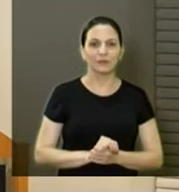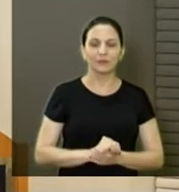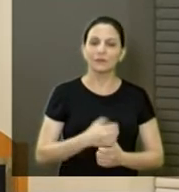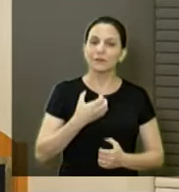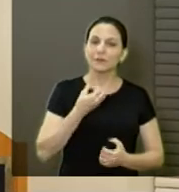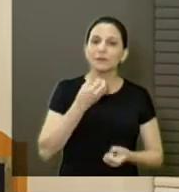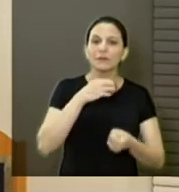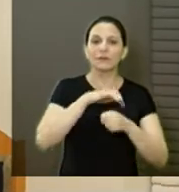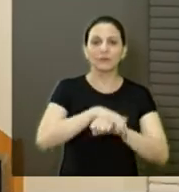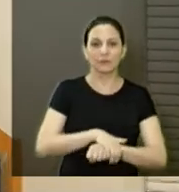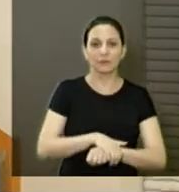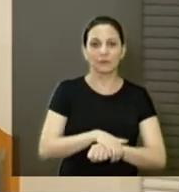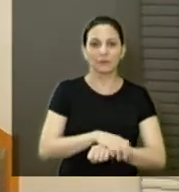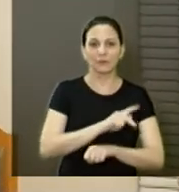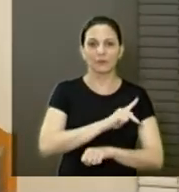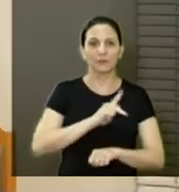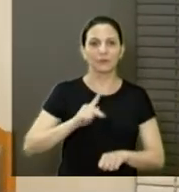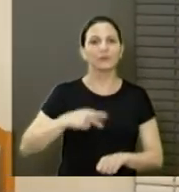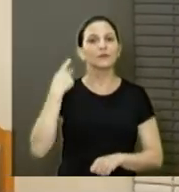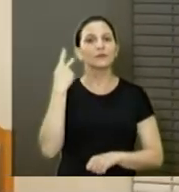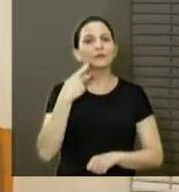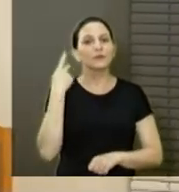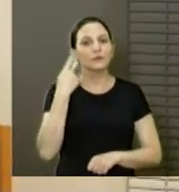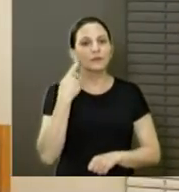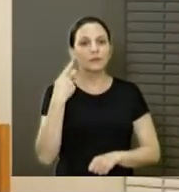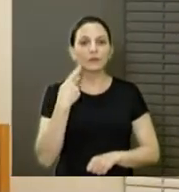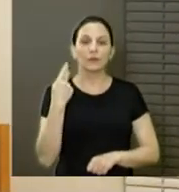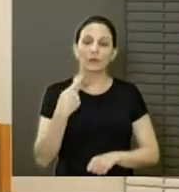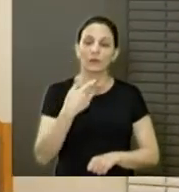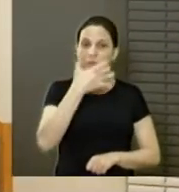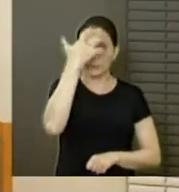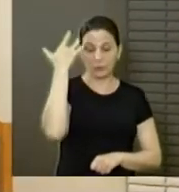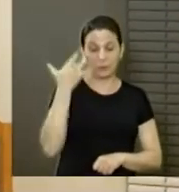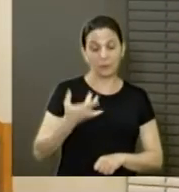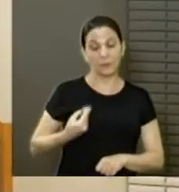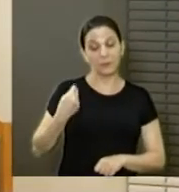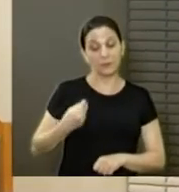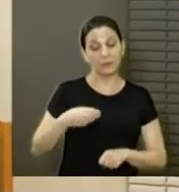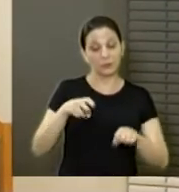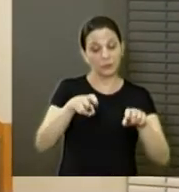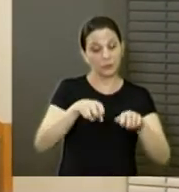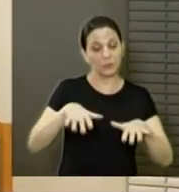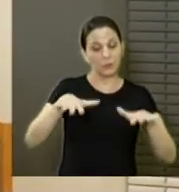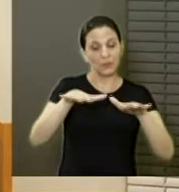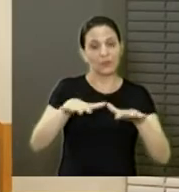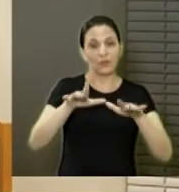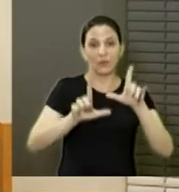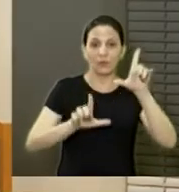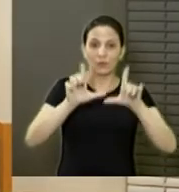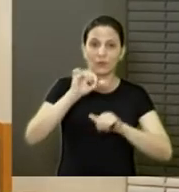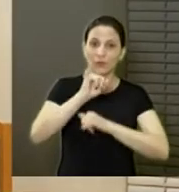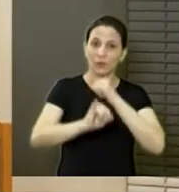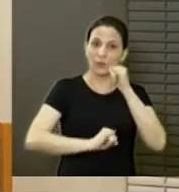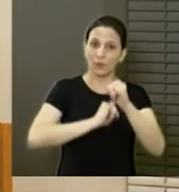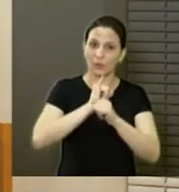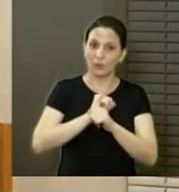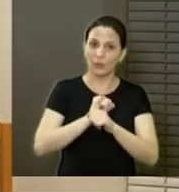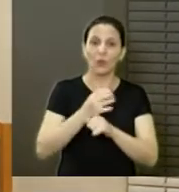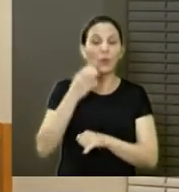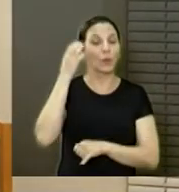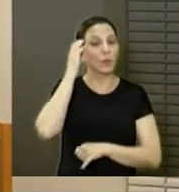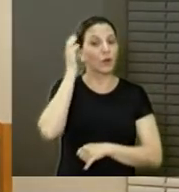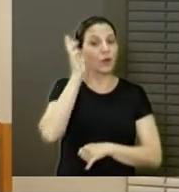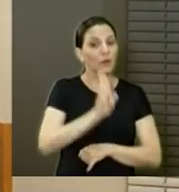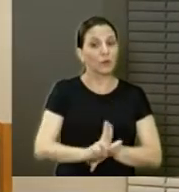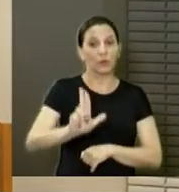Boa noite a todos, boa noite, presidente, nobres vereadores, mesa, presentes no plenário, quem nos acompanha em casa pela TV, pela internet ou pelo